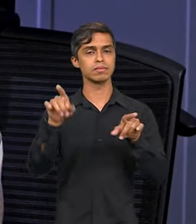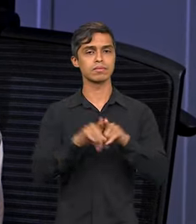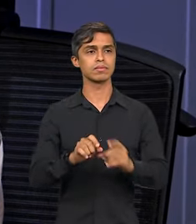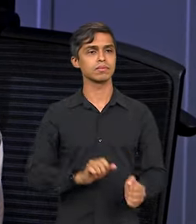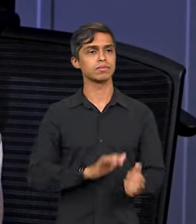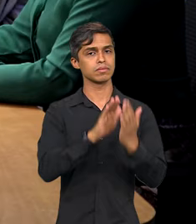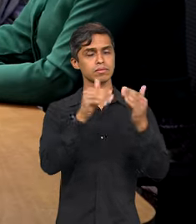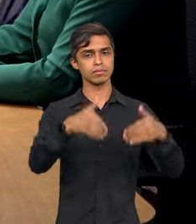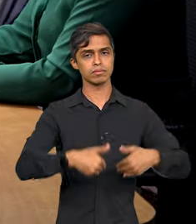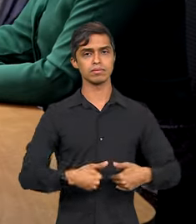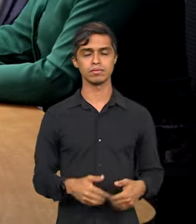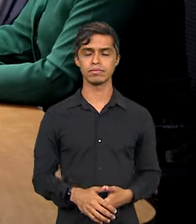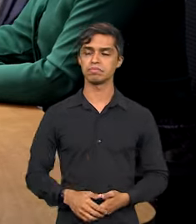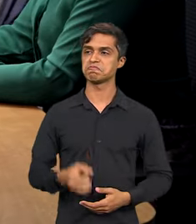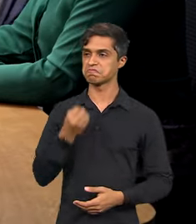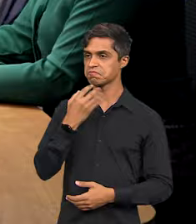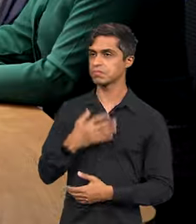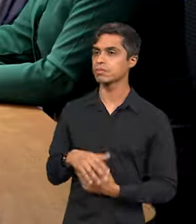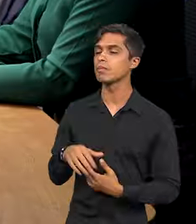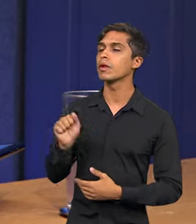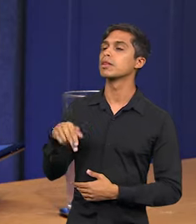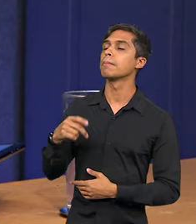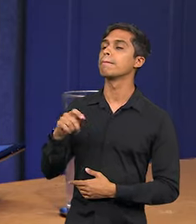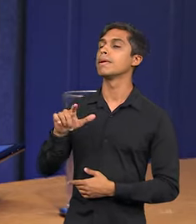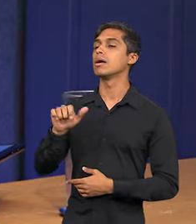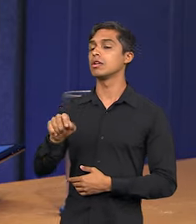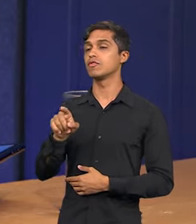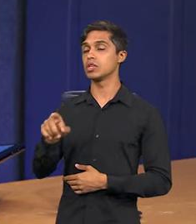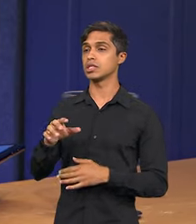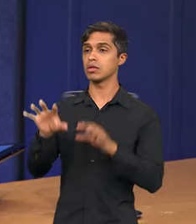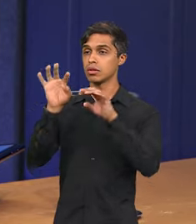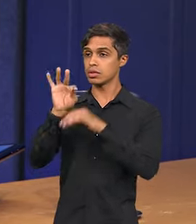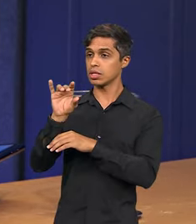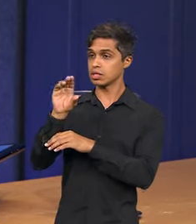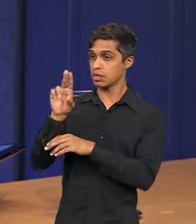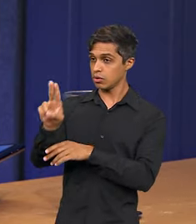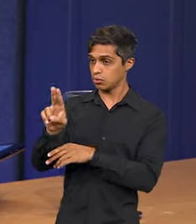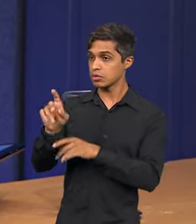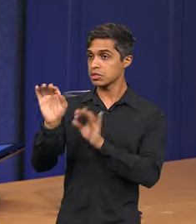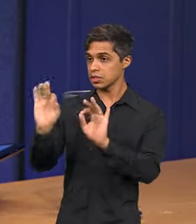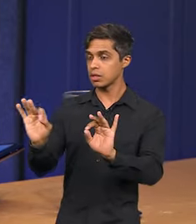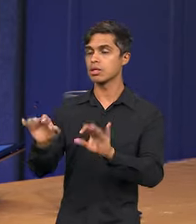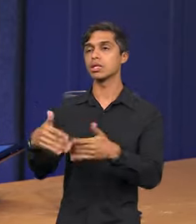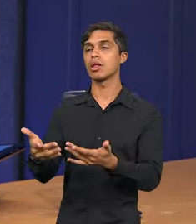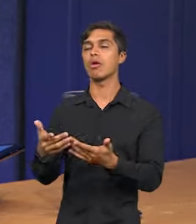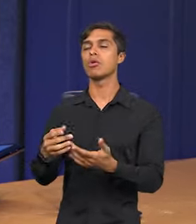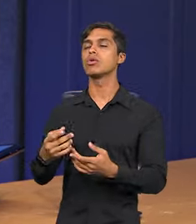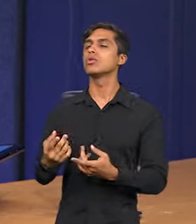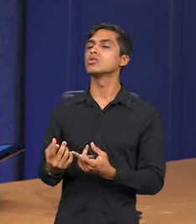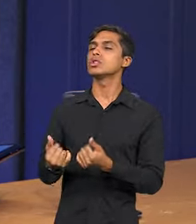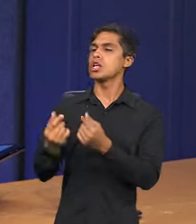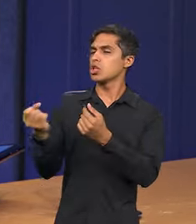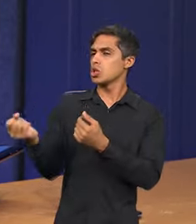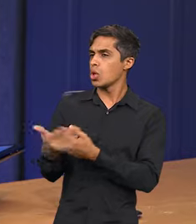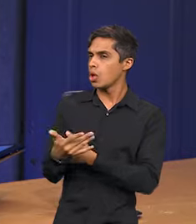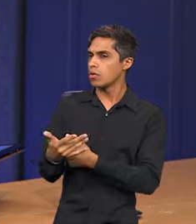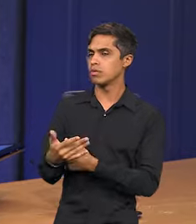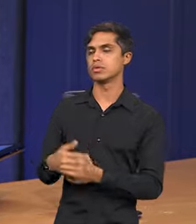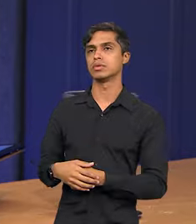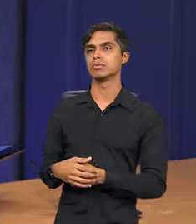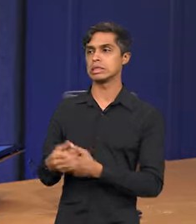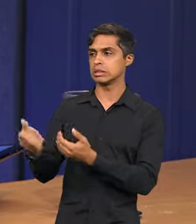fome uhum Ana Paula você que é do Tribunal de Contas da União esses recursos novos